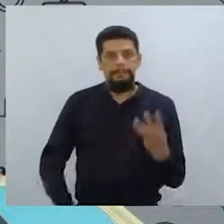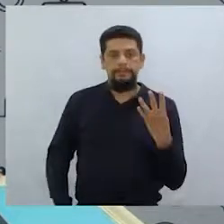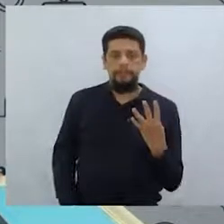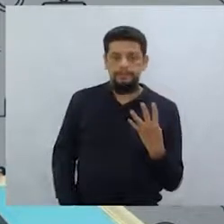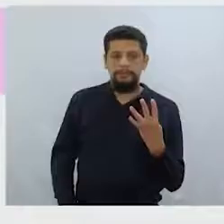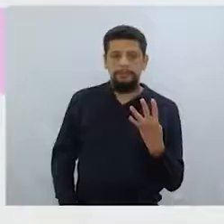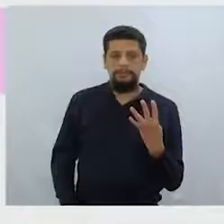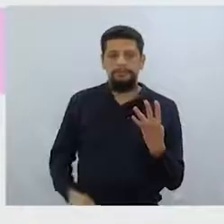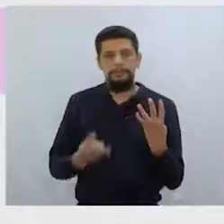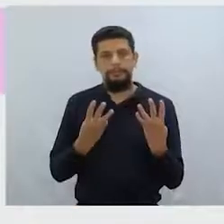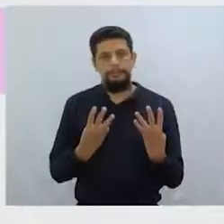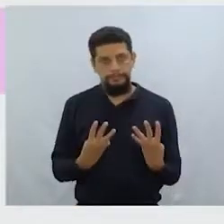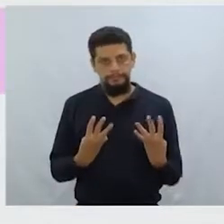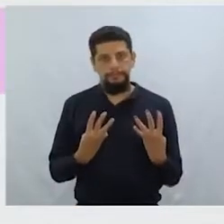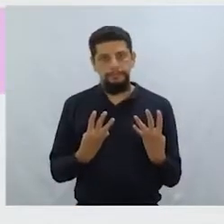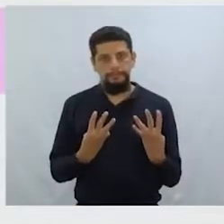ó,